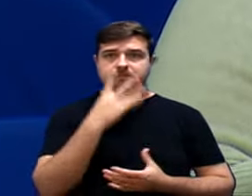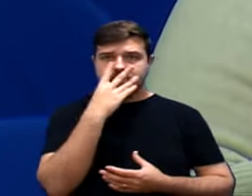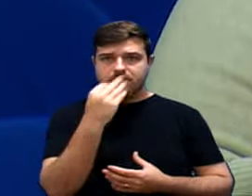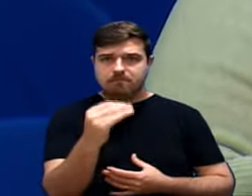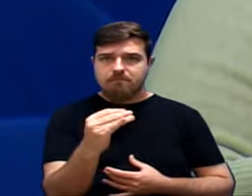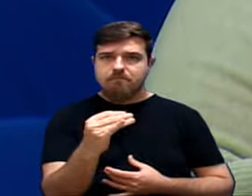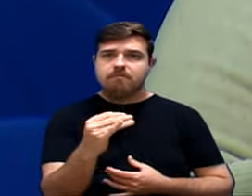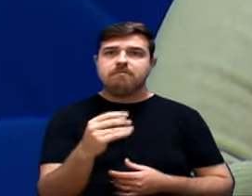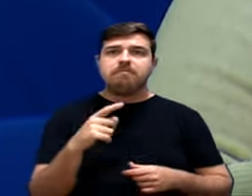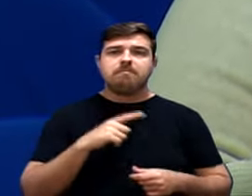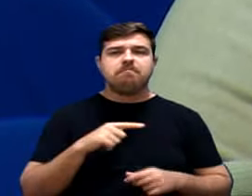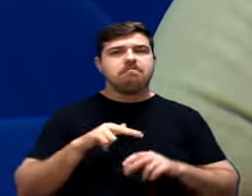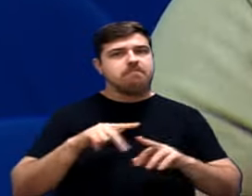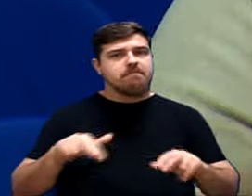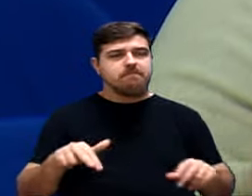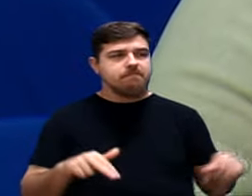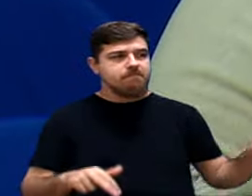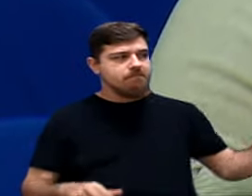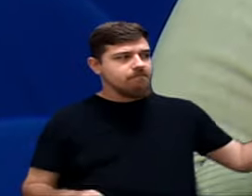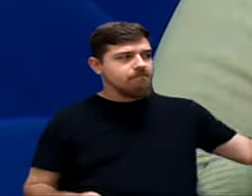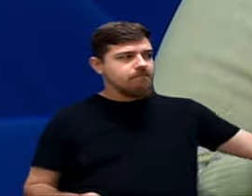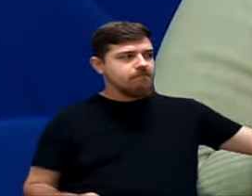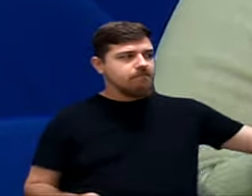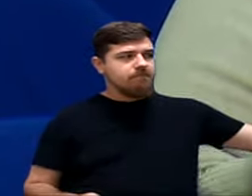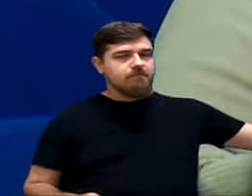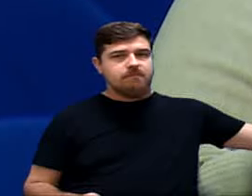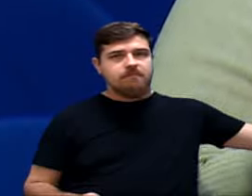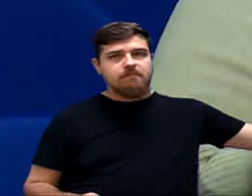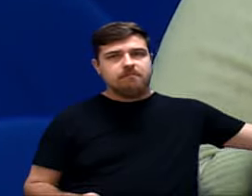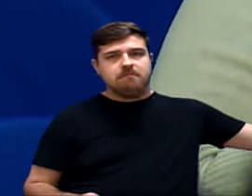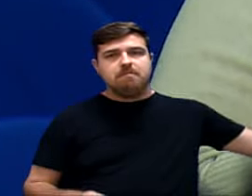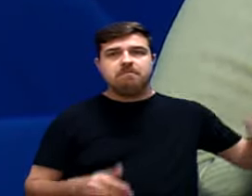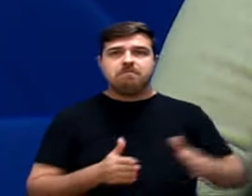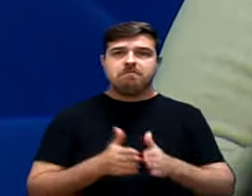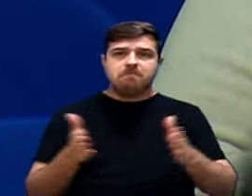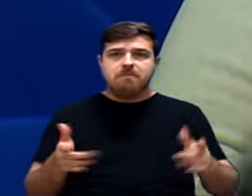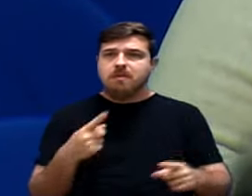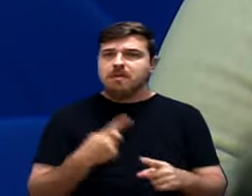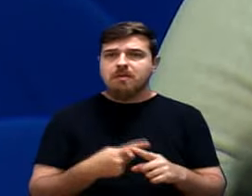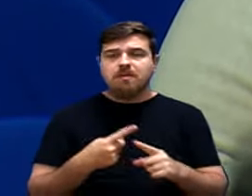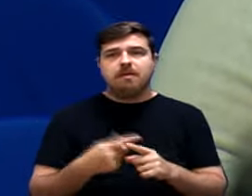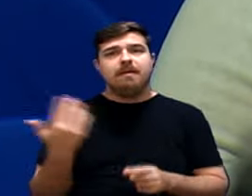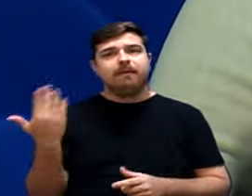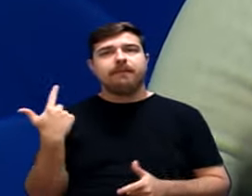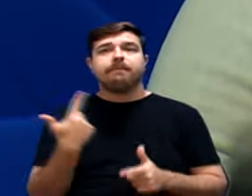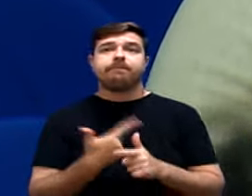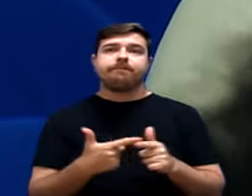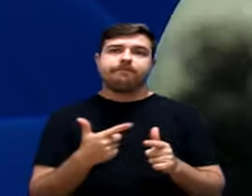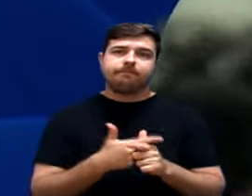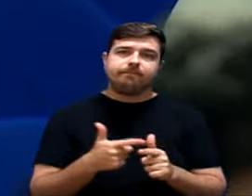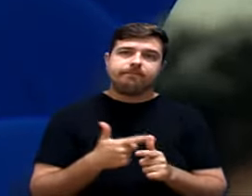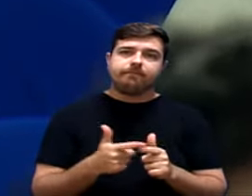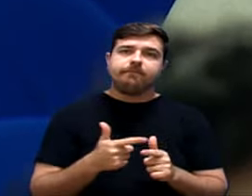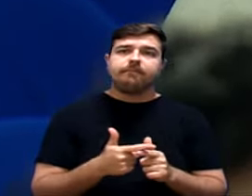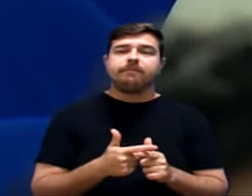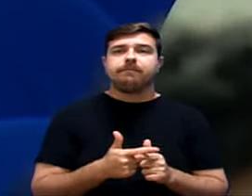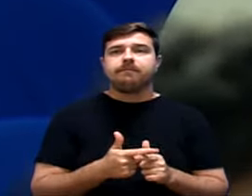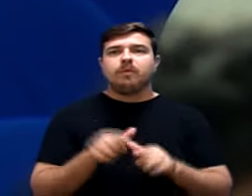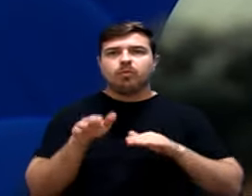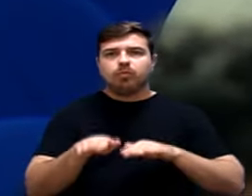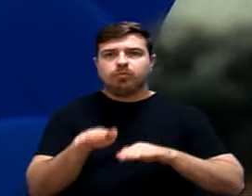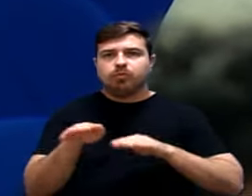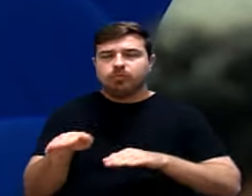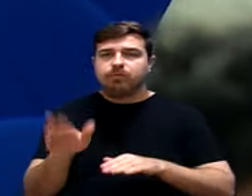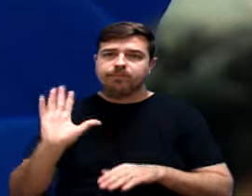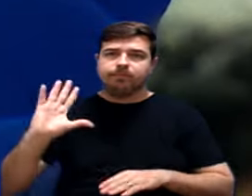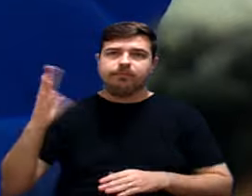e tá sendo aberto por quê Porque foi feito um problema gigantesco com a zona sul de tráfego e